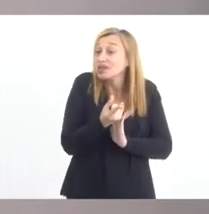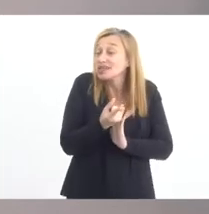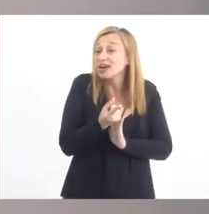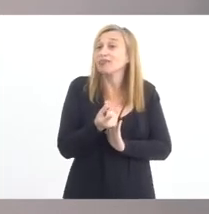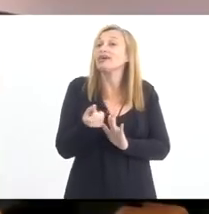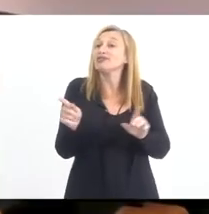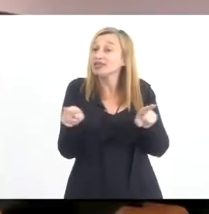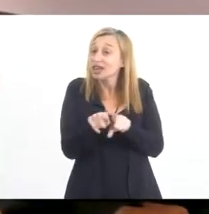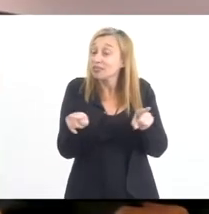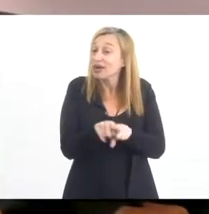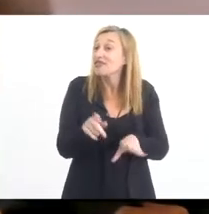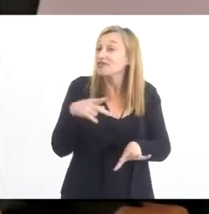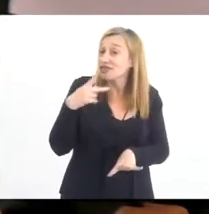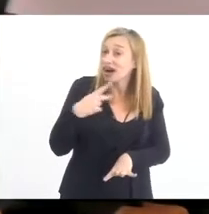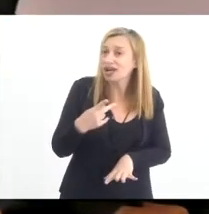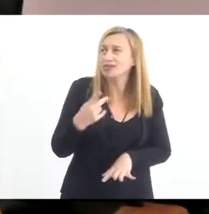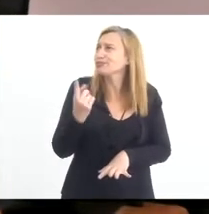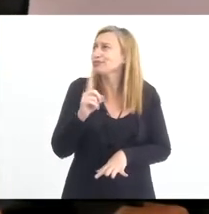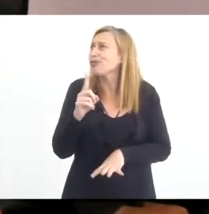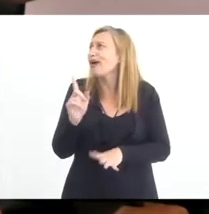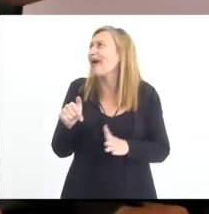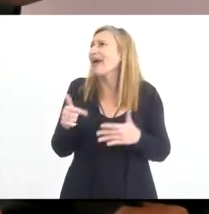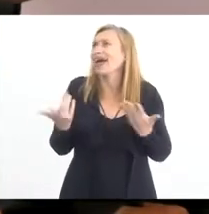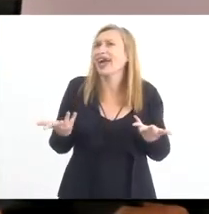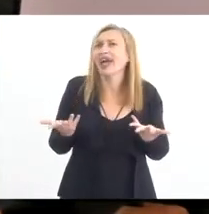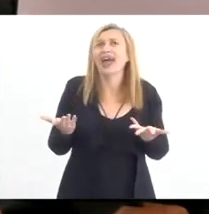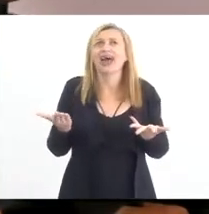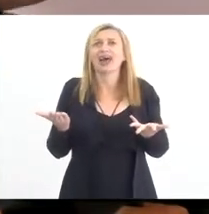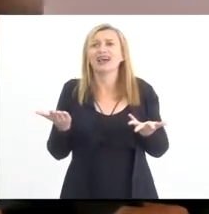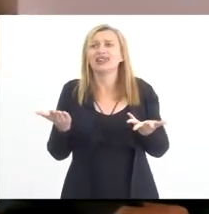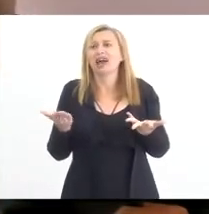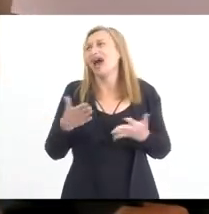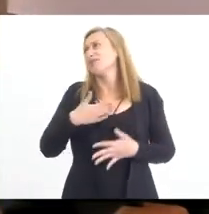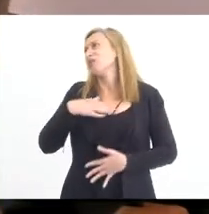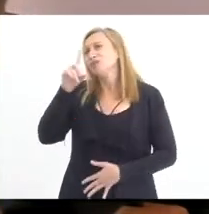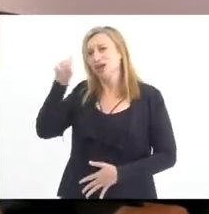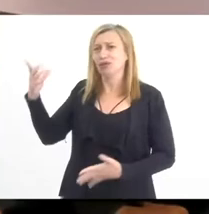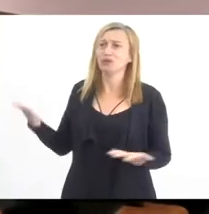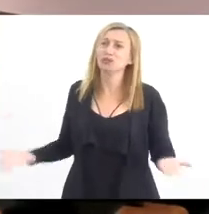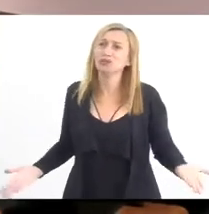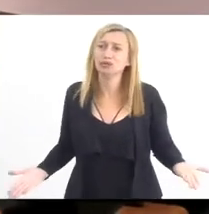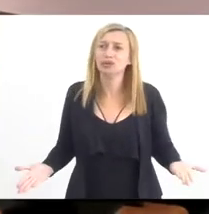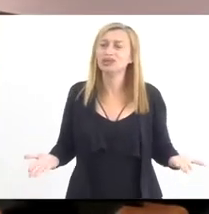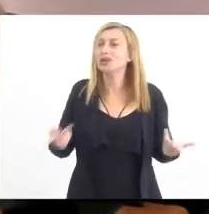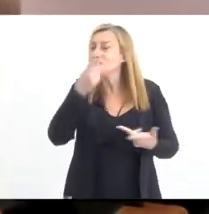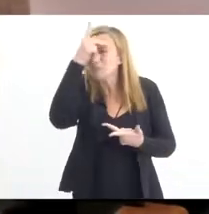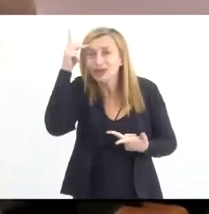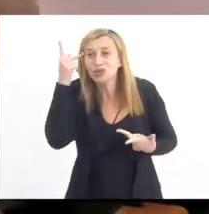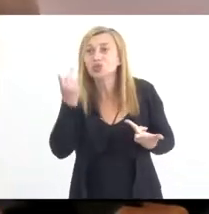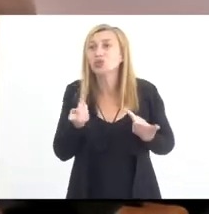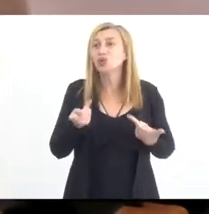inclusive, também. Então, não é uma coisa assim, sabe? Pelo amor de Deus, são pessoas.